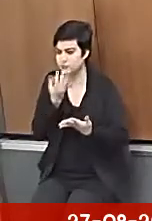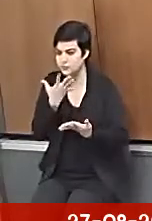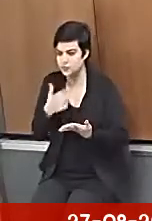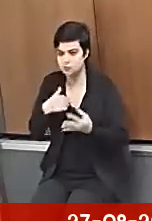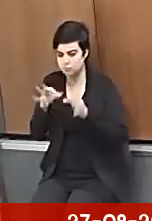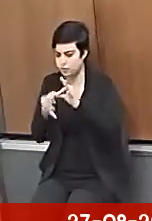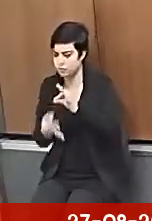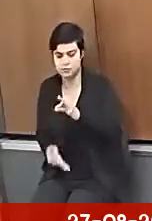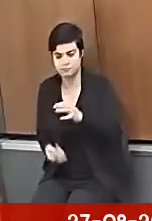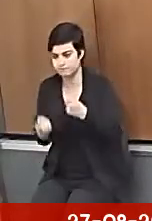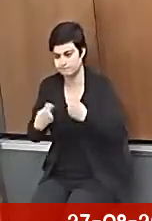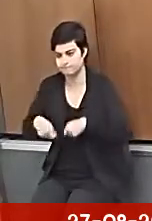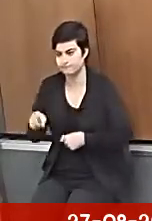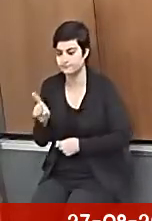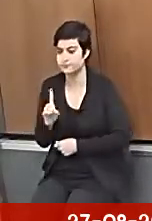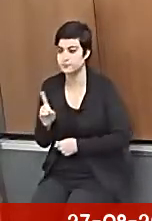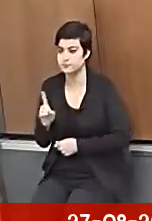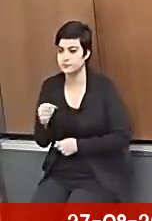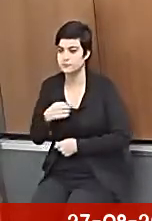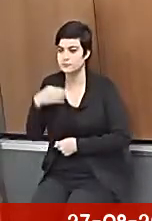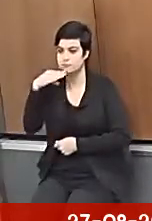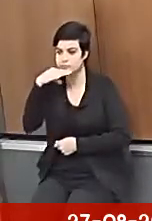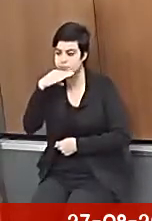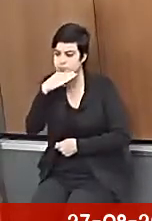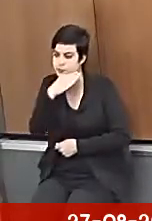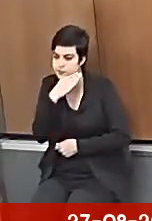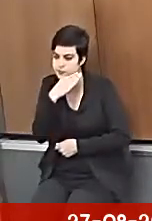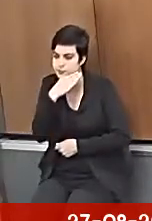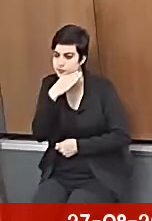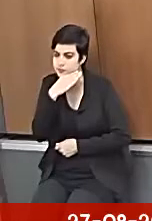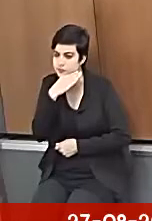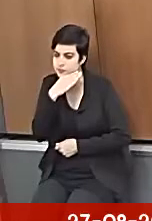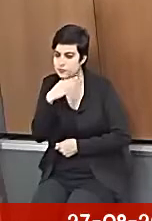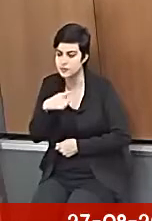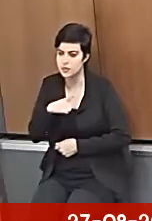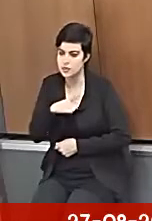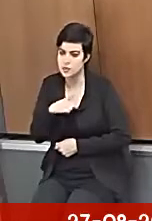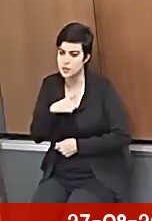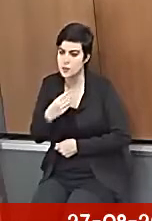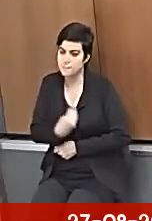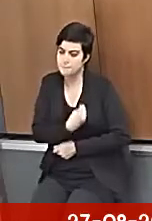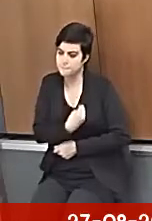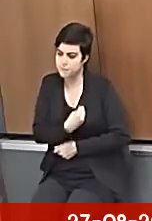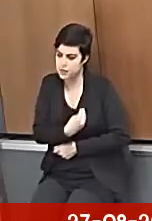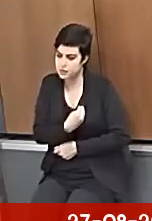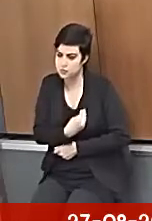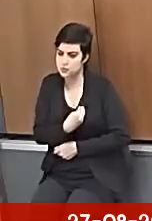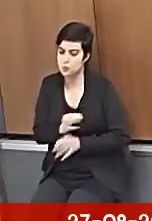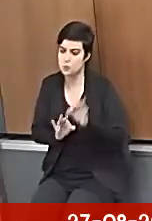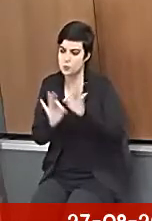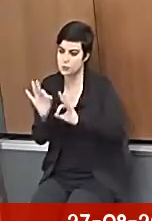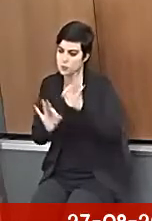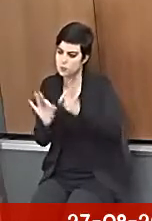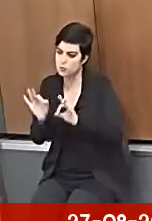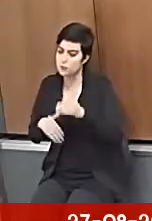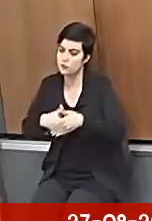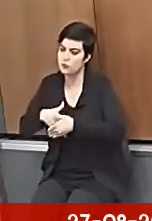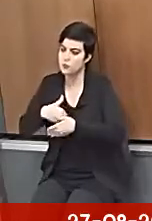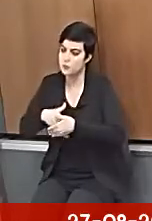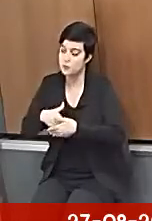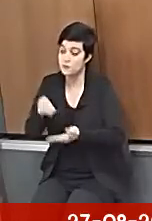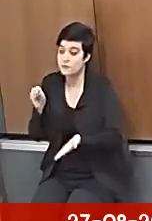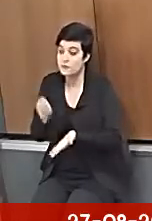muitas delongas não é eu vejo como é sócio do programa de futebol né a falta de